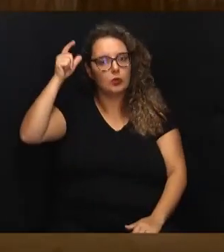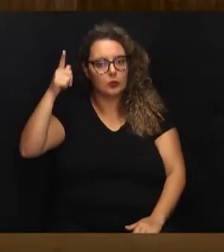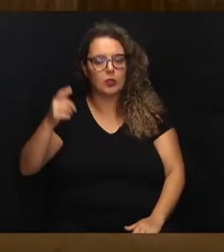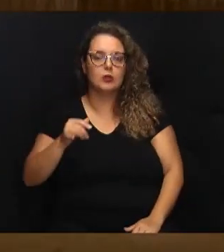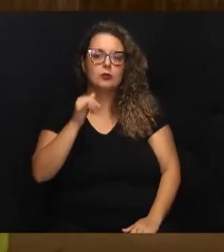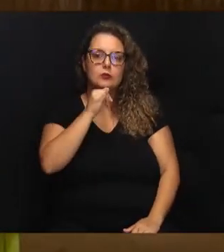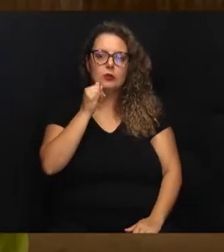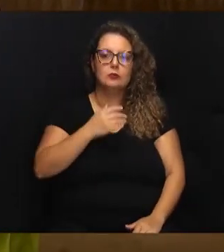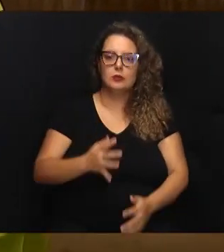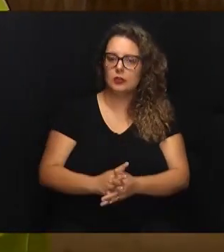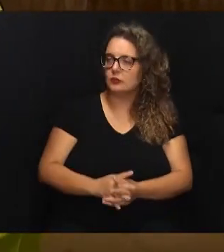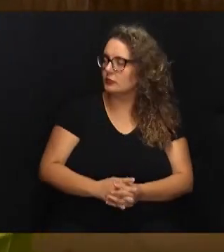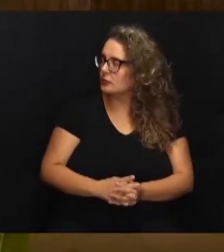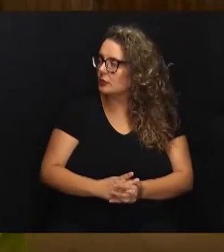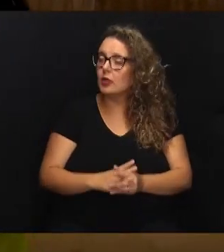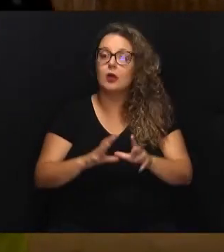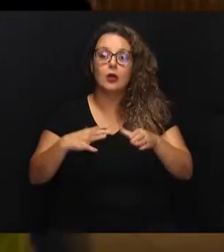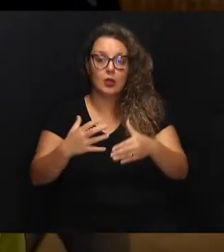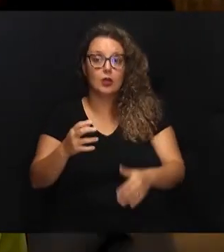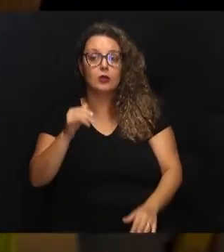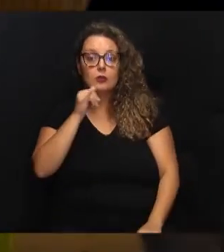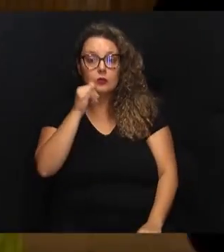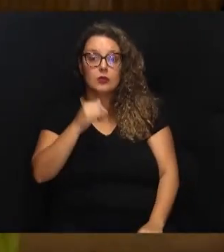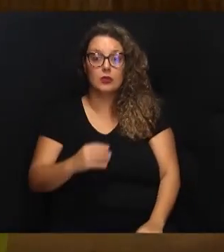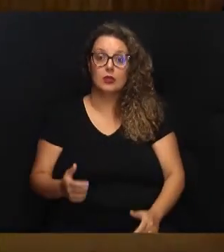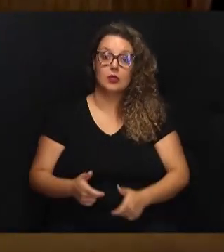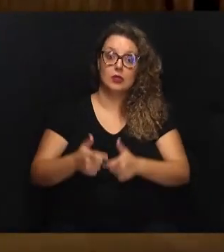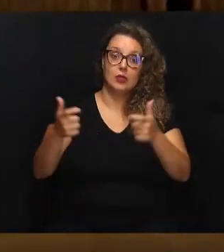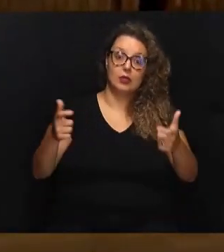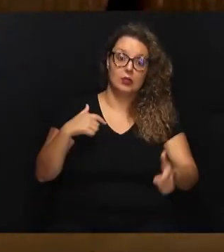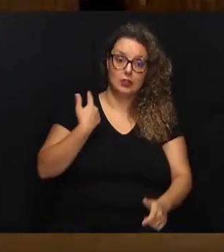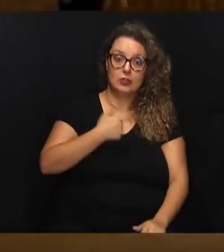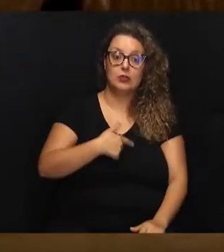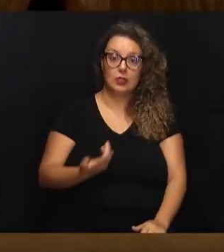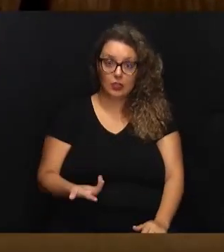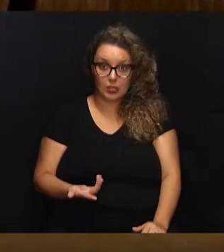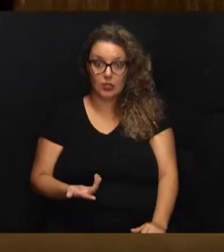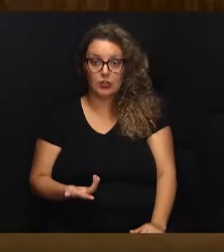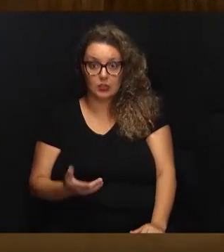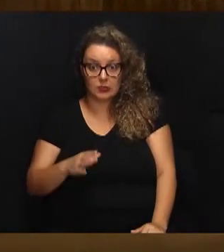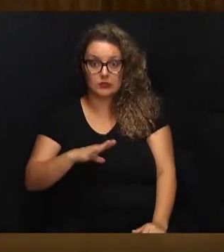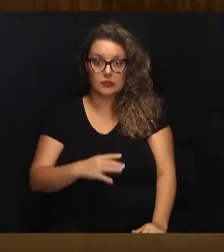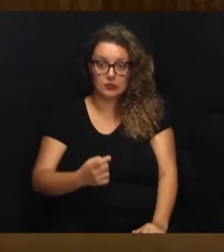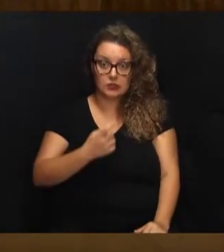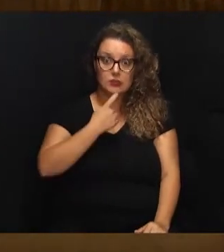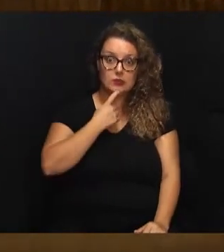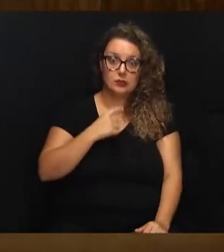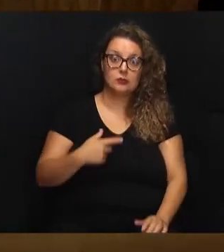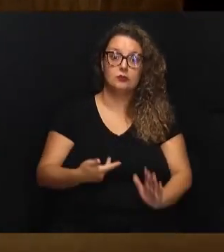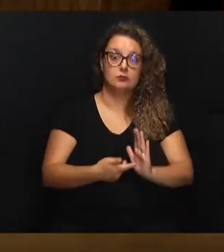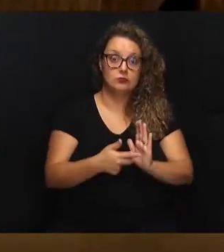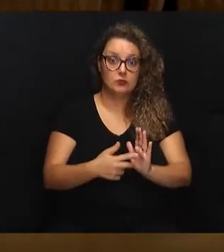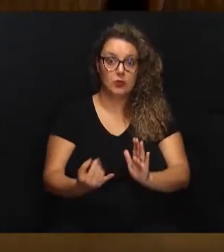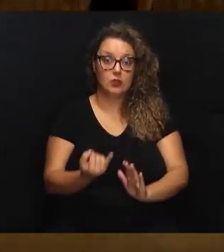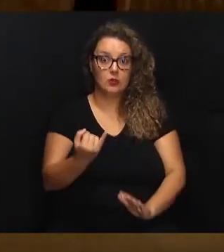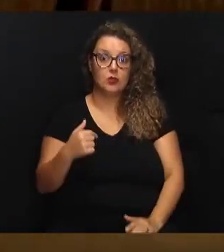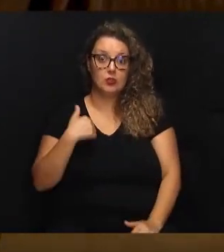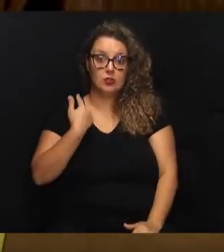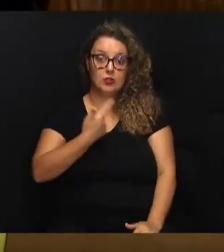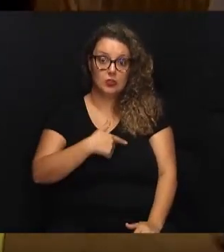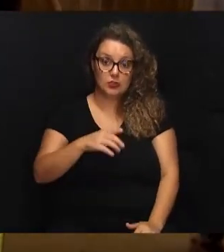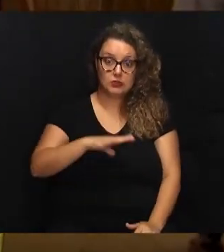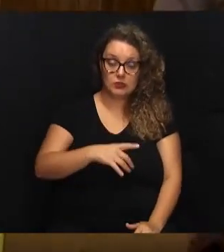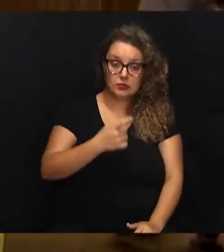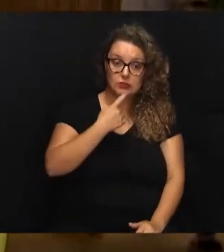comunidade italiana é uma comunidade muito grande aqui, né, na nossa cidade de Campinas, então é bastante significativo. Campinas tem